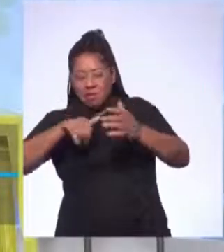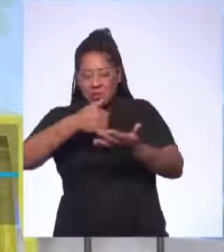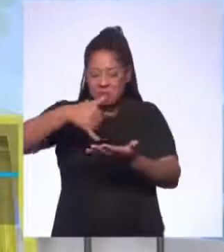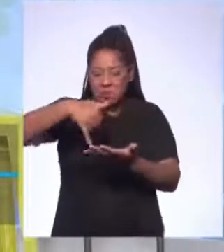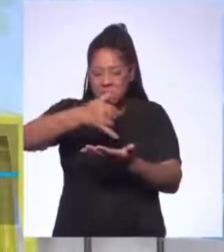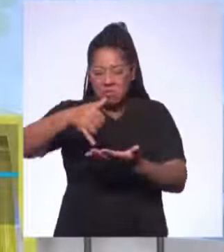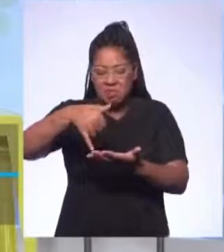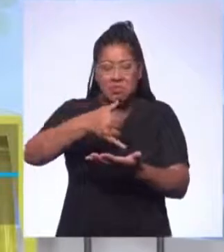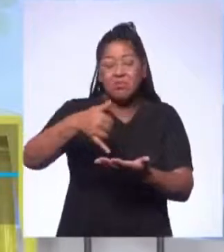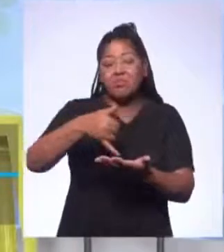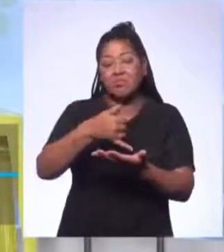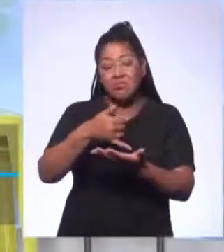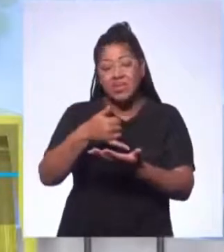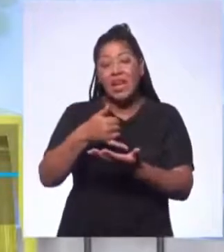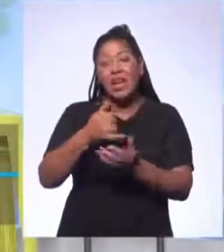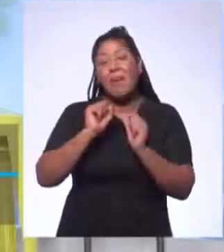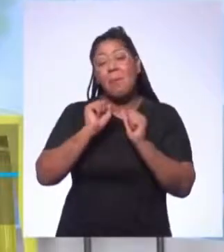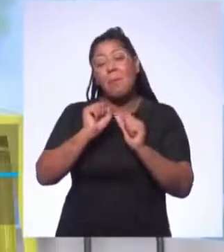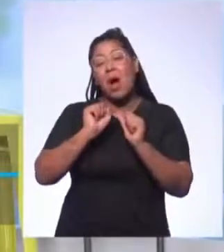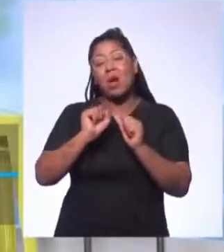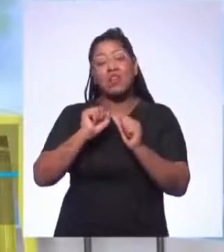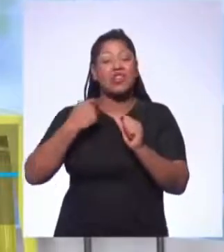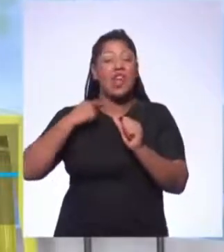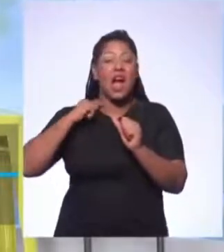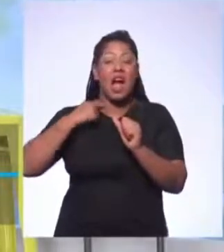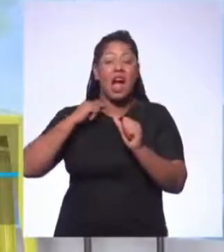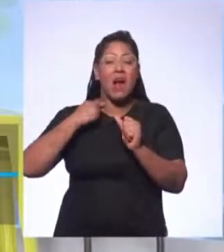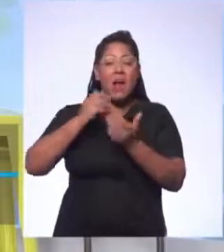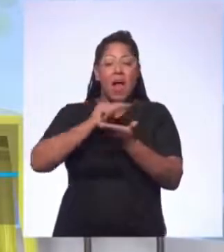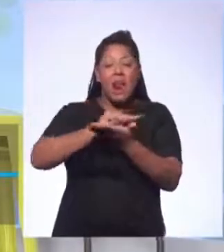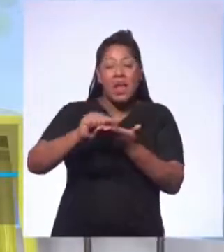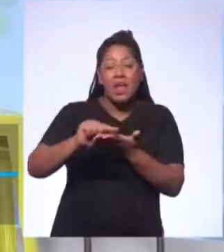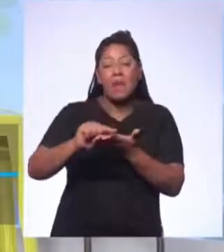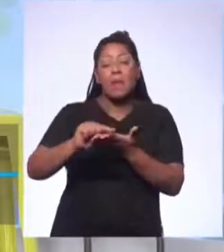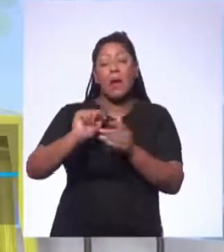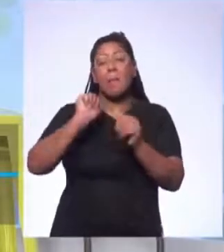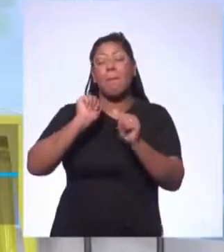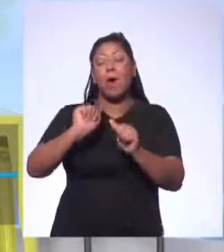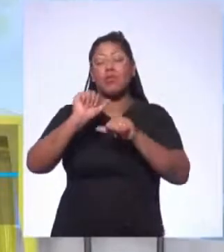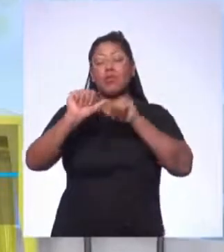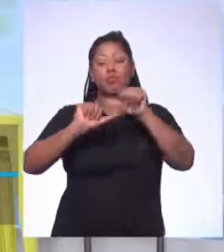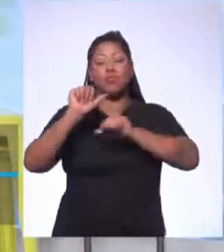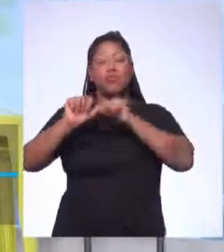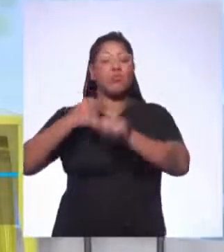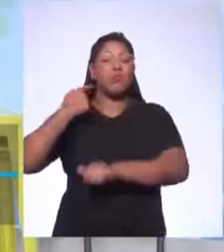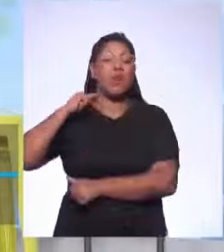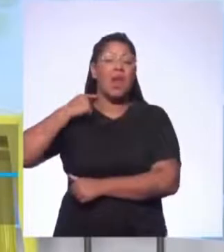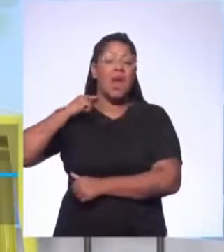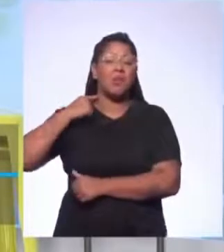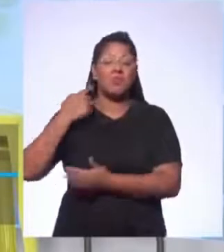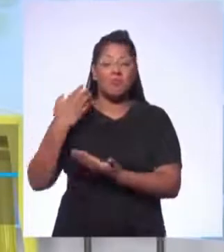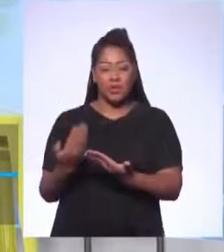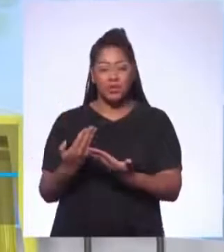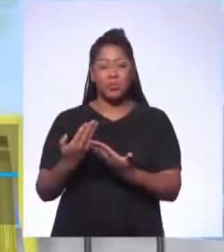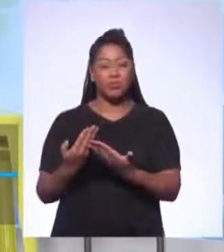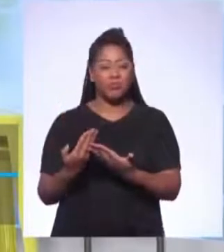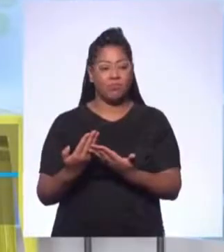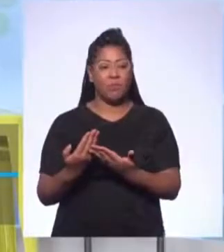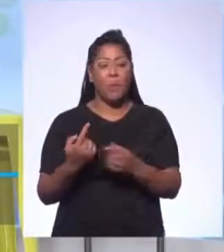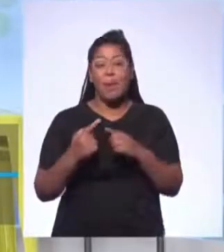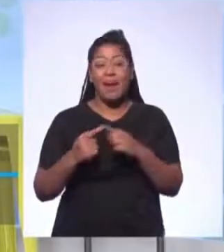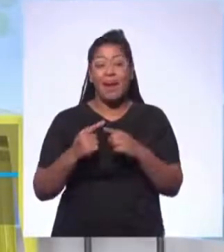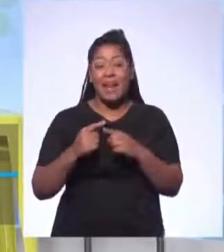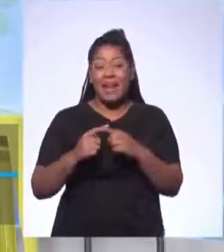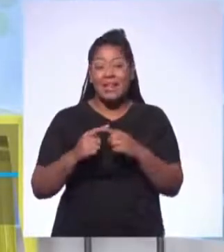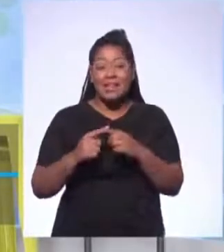contaminando a água, principalmente, né, em casa, quando as pessoas não reutilizam o